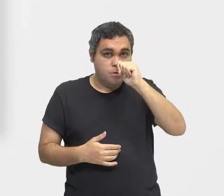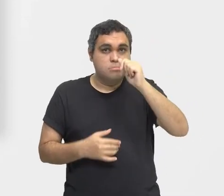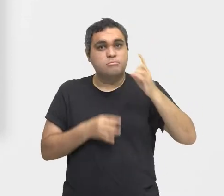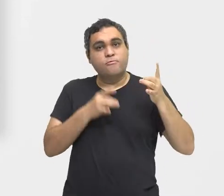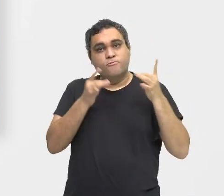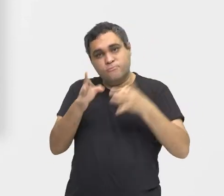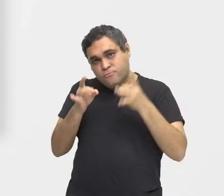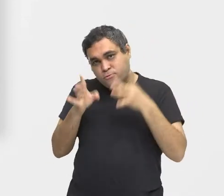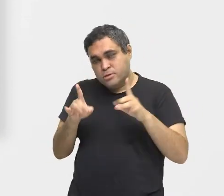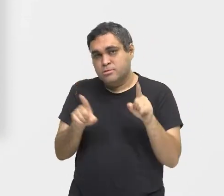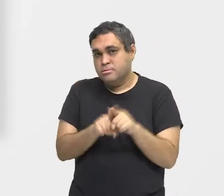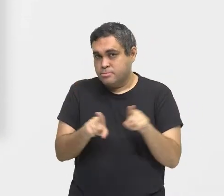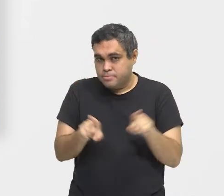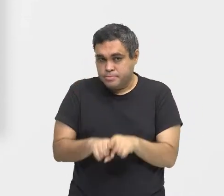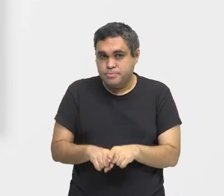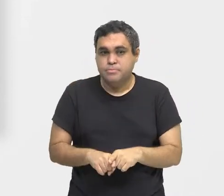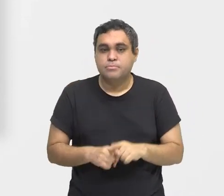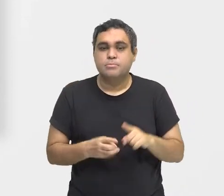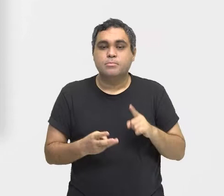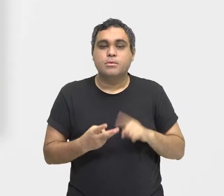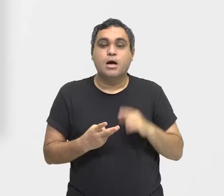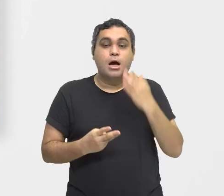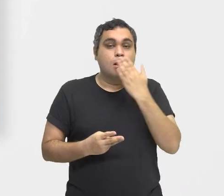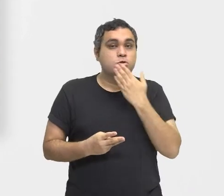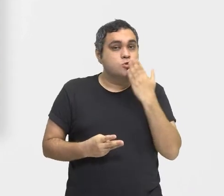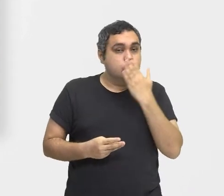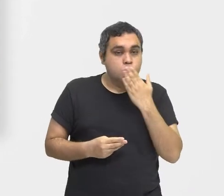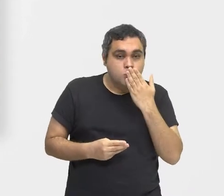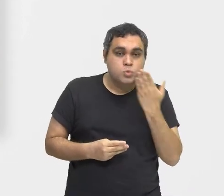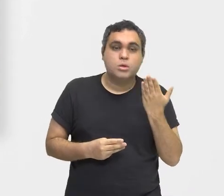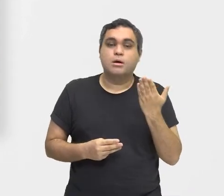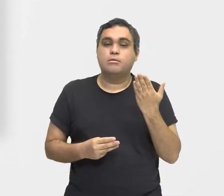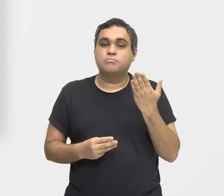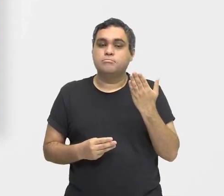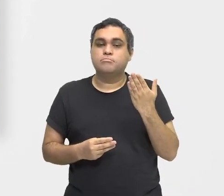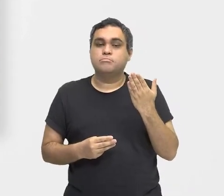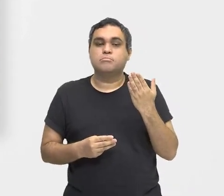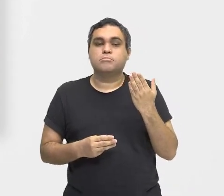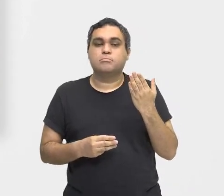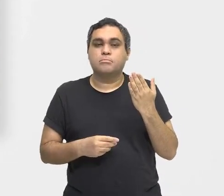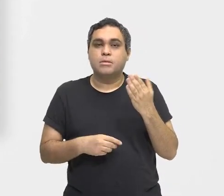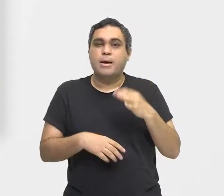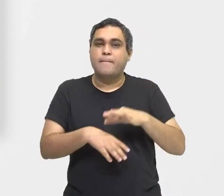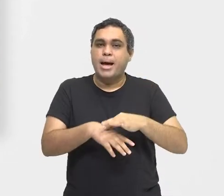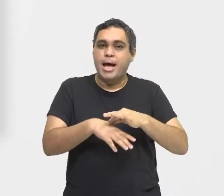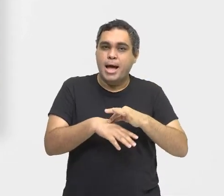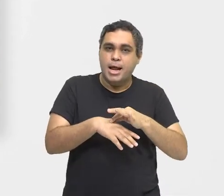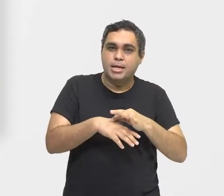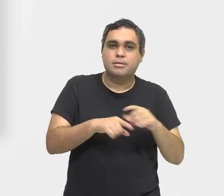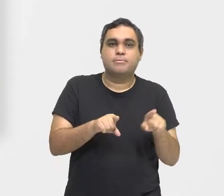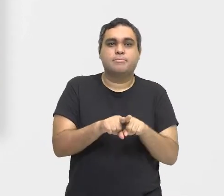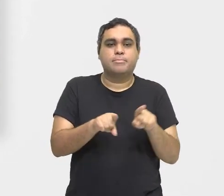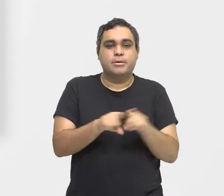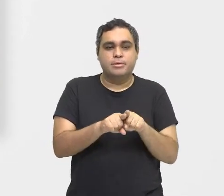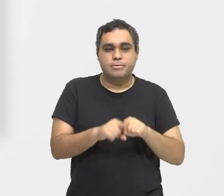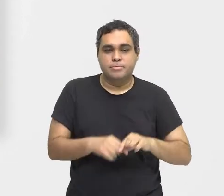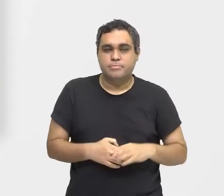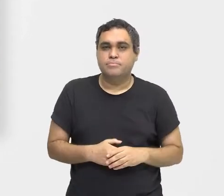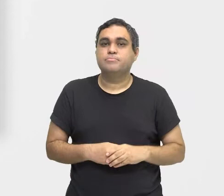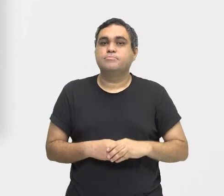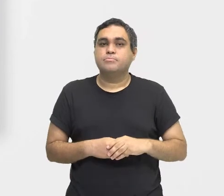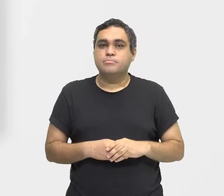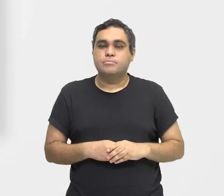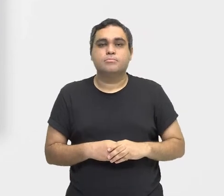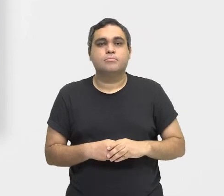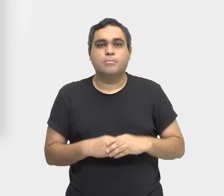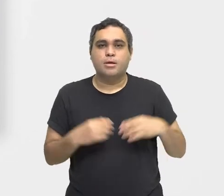importante fornecedor de açúcar, celulose e pele do mundo, tá? Principalmente a pele de animais